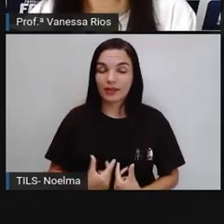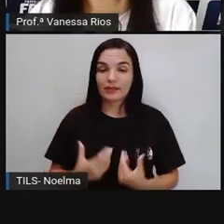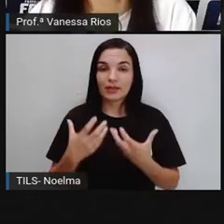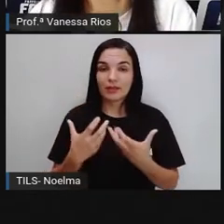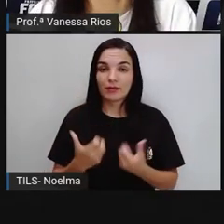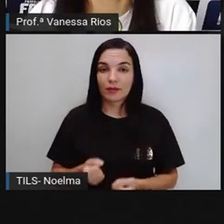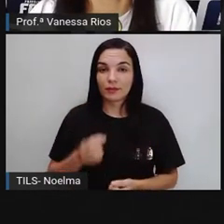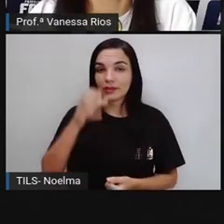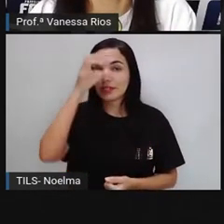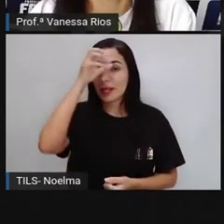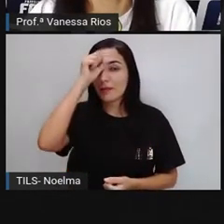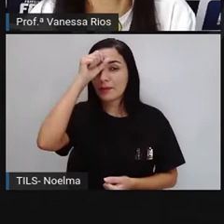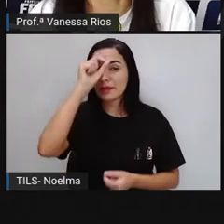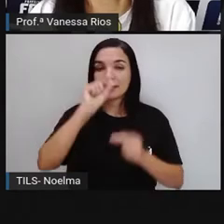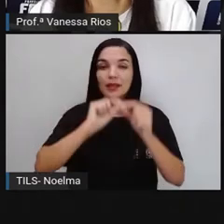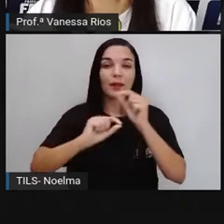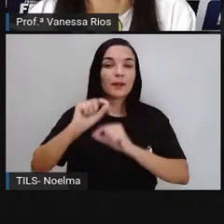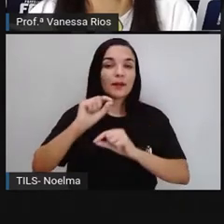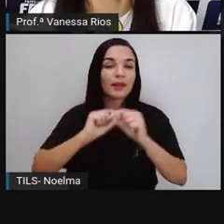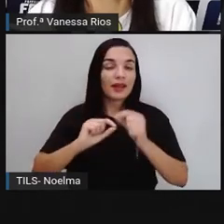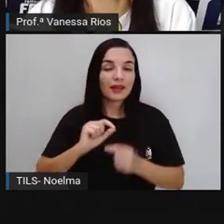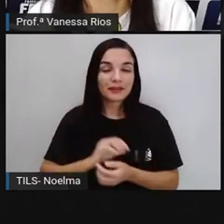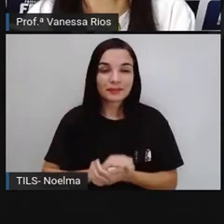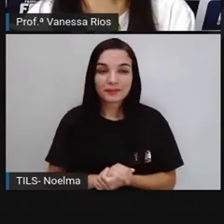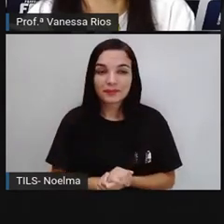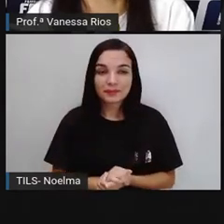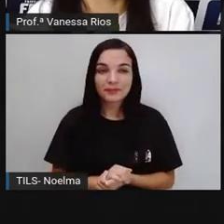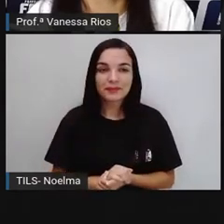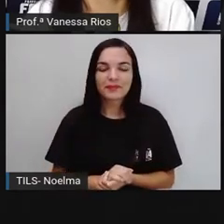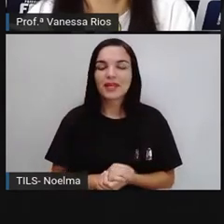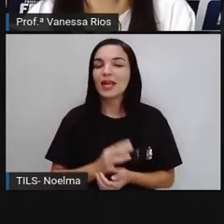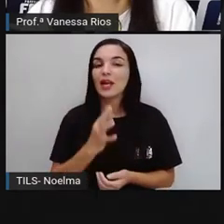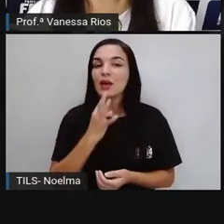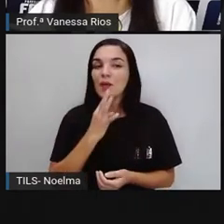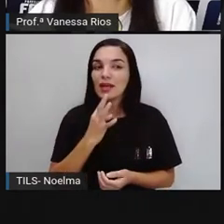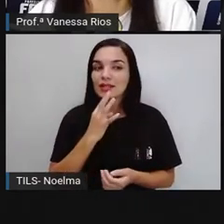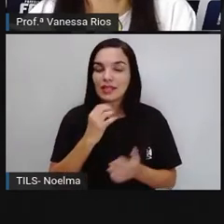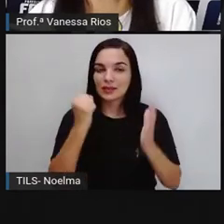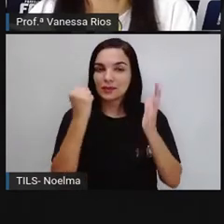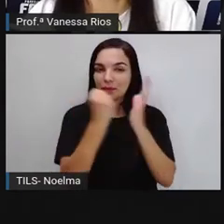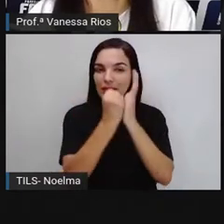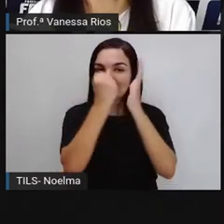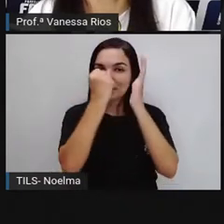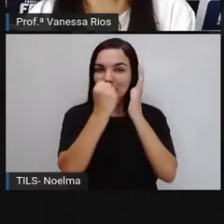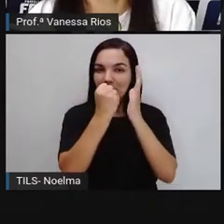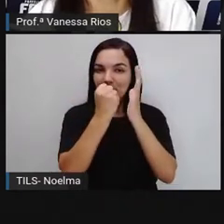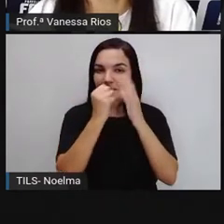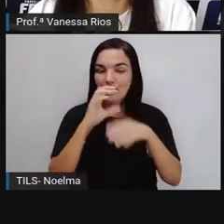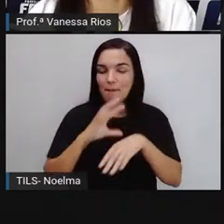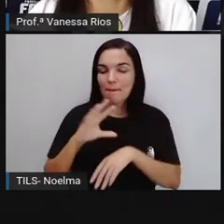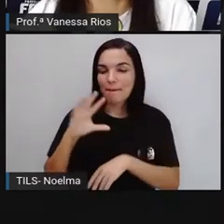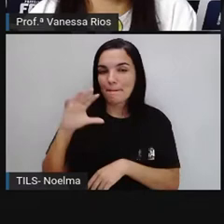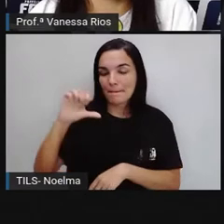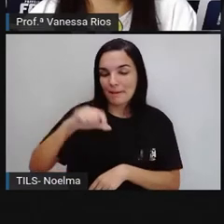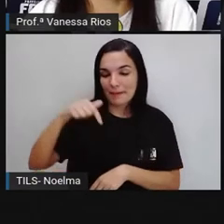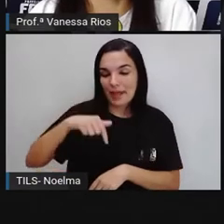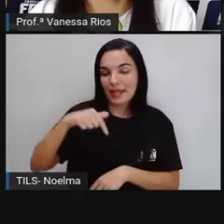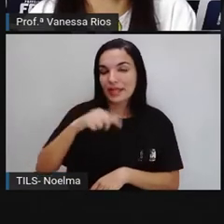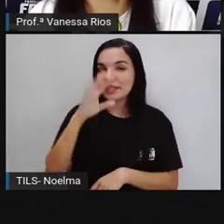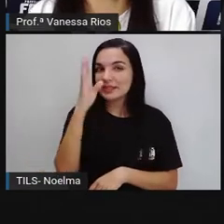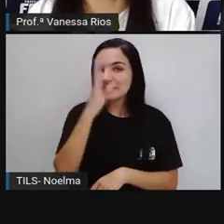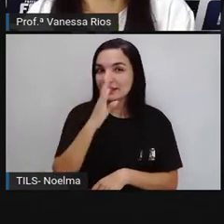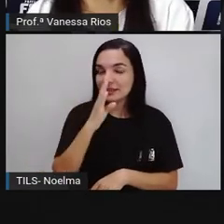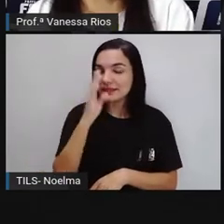E nessa aula de ciências humanas, nós vamos estudar sobre conhecendo os patrimônios materiais